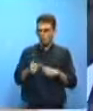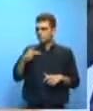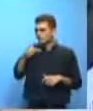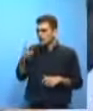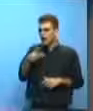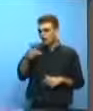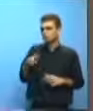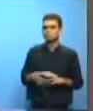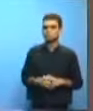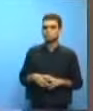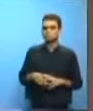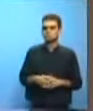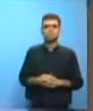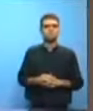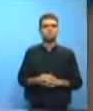logo.